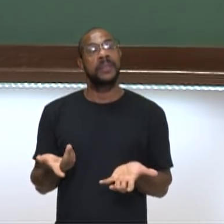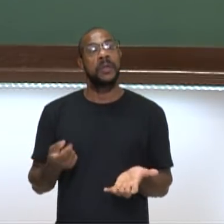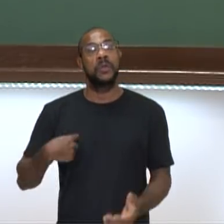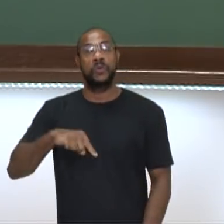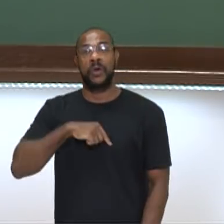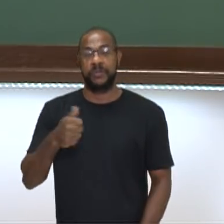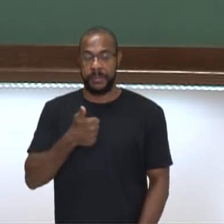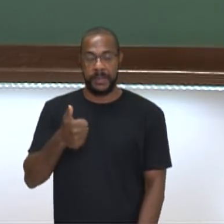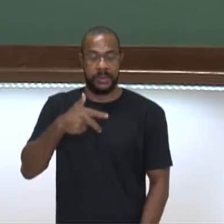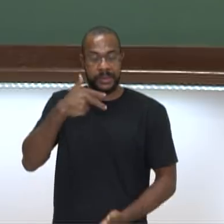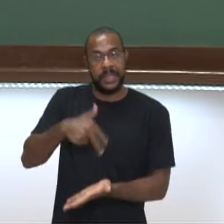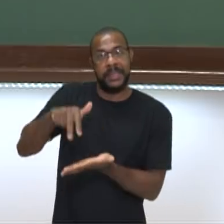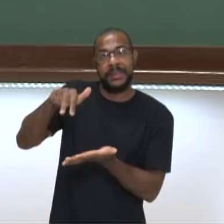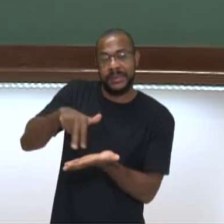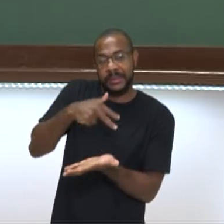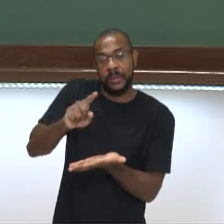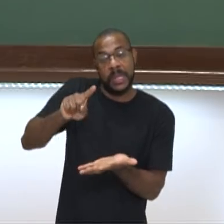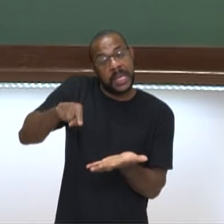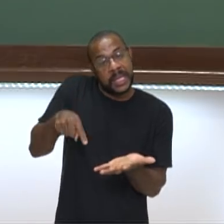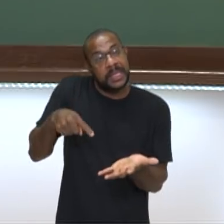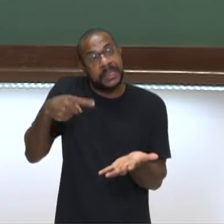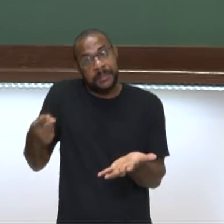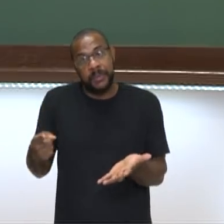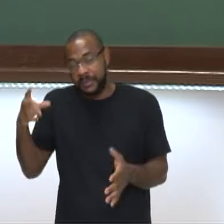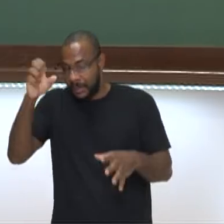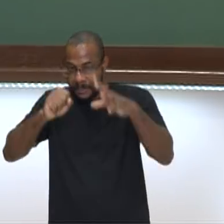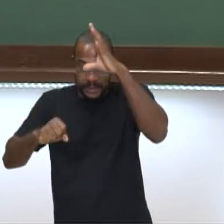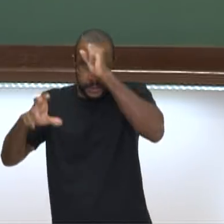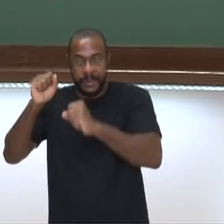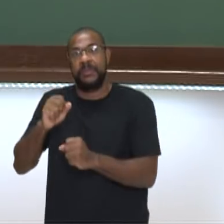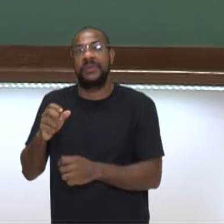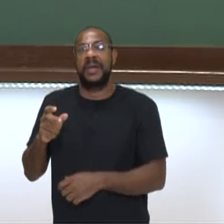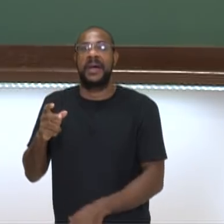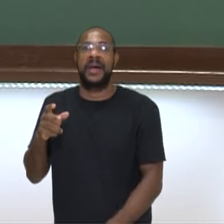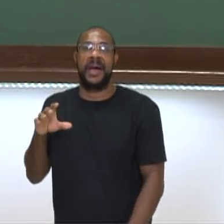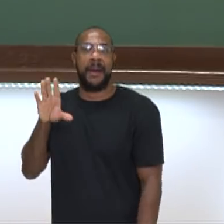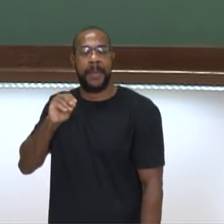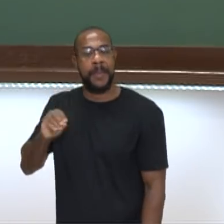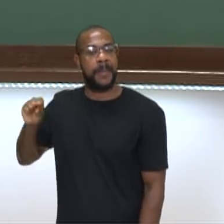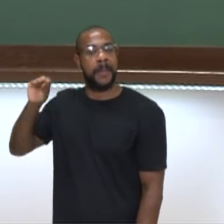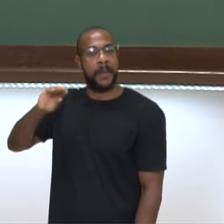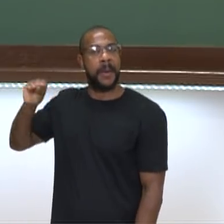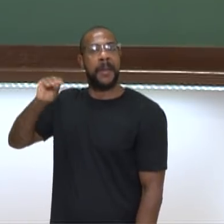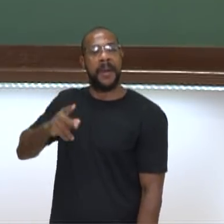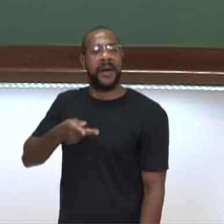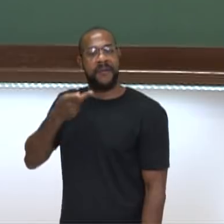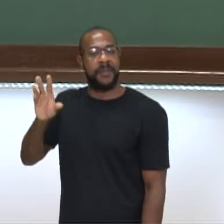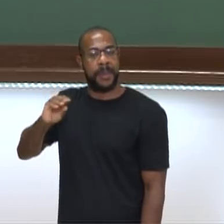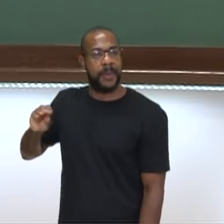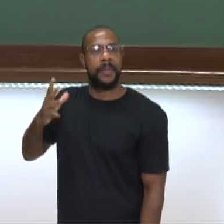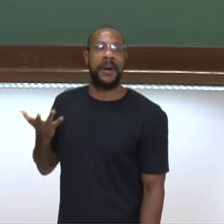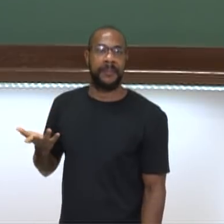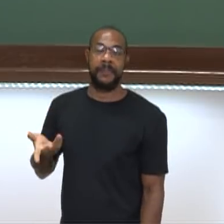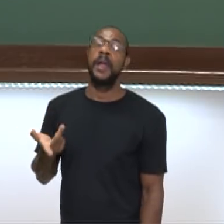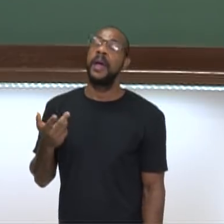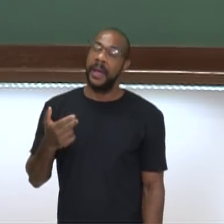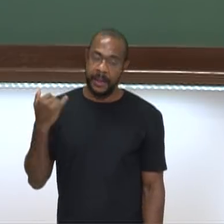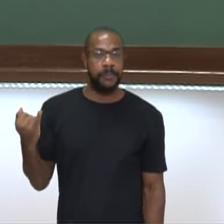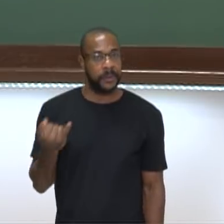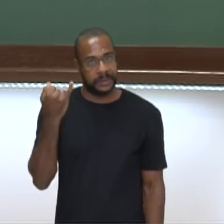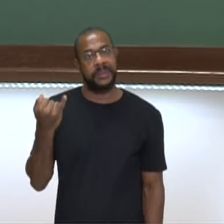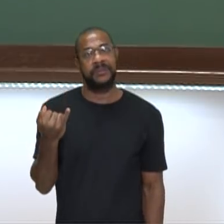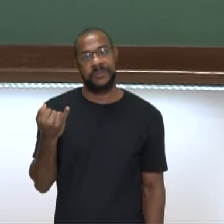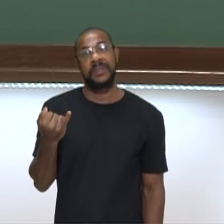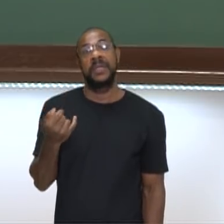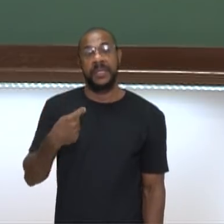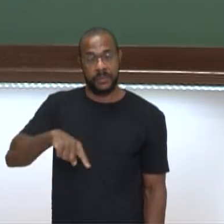primeiro dançamos e depois aprendemos a falar, né? Então isso é muito interessante a gente estudar e aprender mais sobre